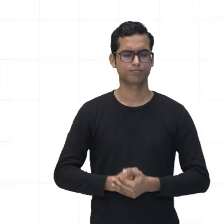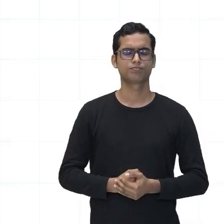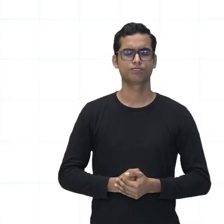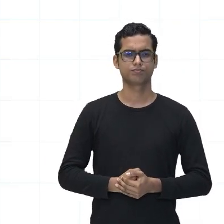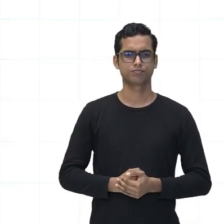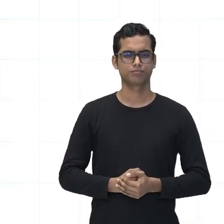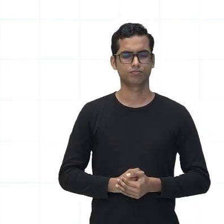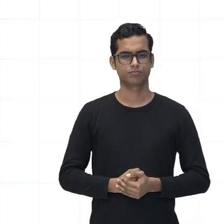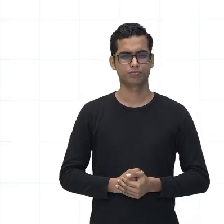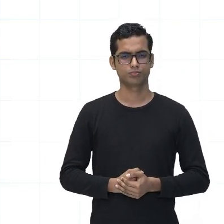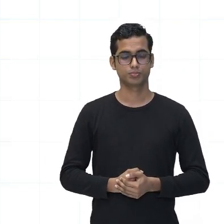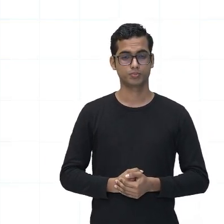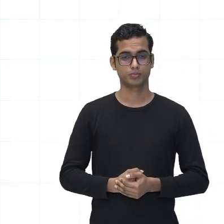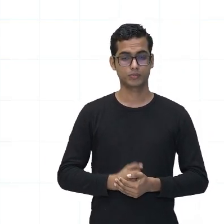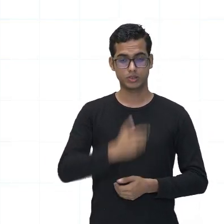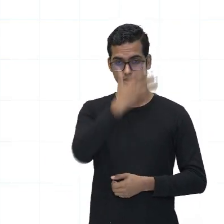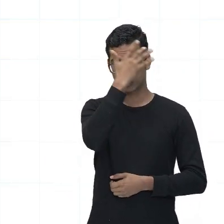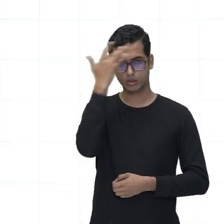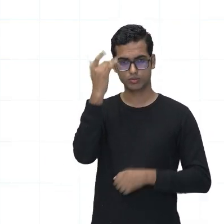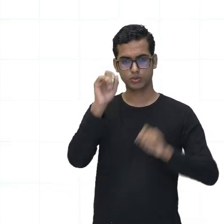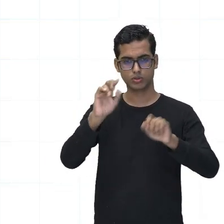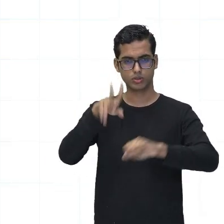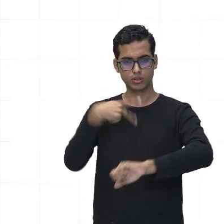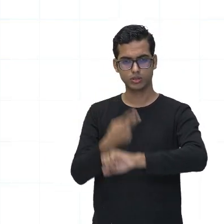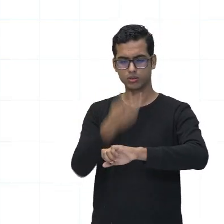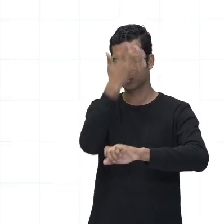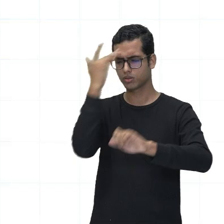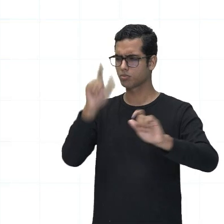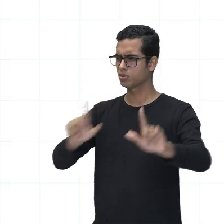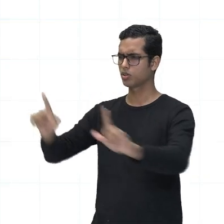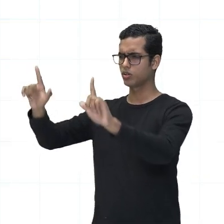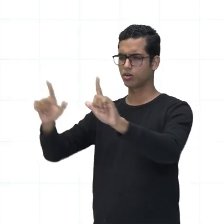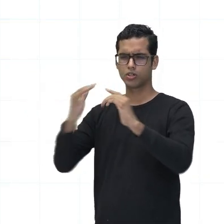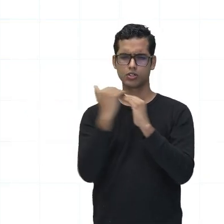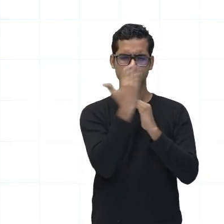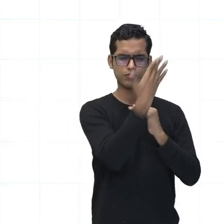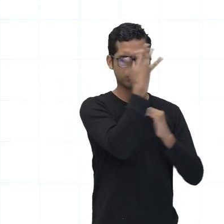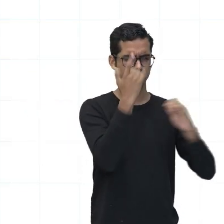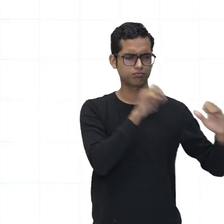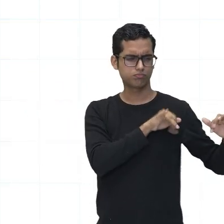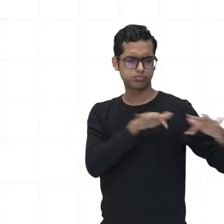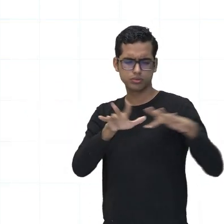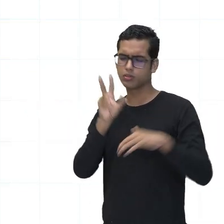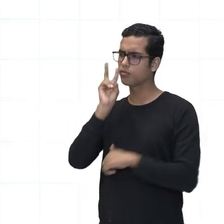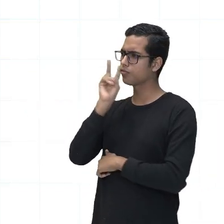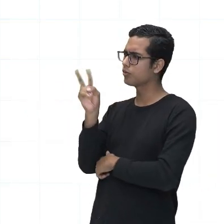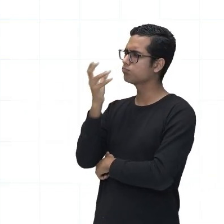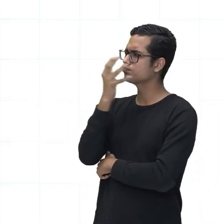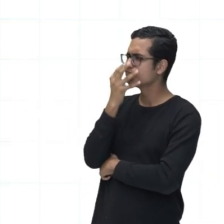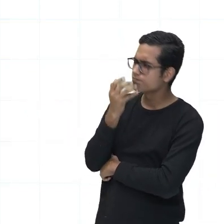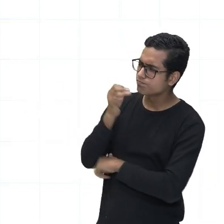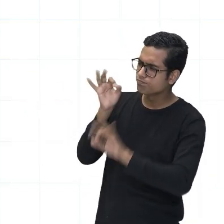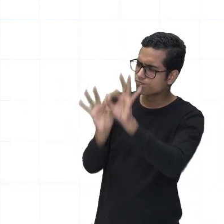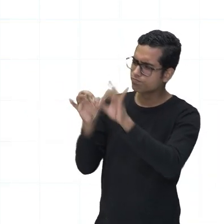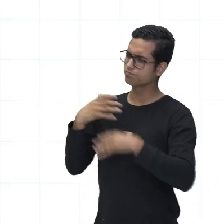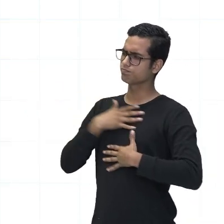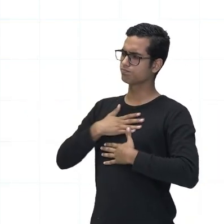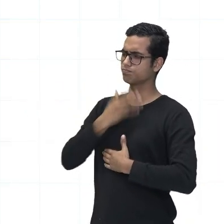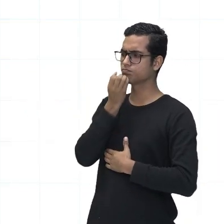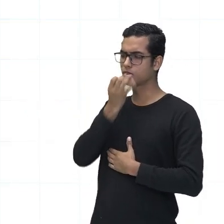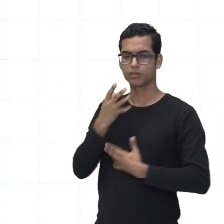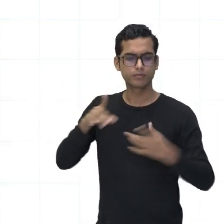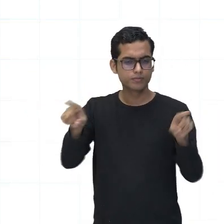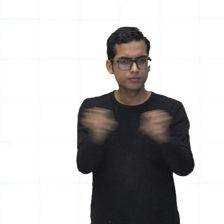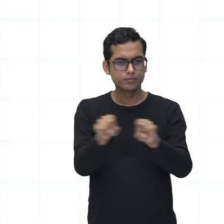espectador veja a obra de forma ordenada e agradável. No entanto, mesmo no